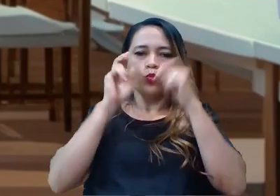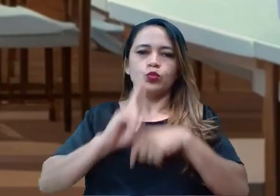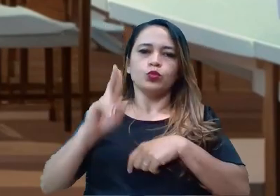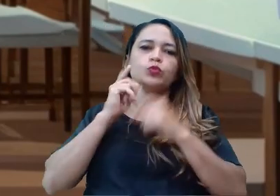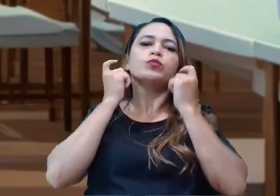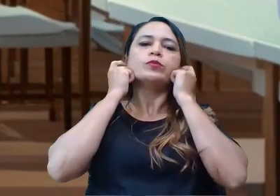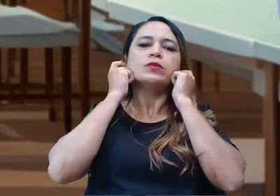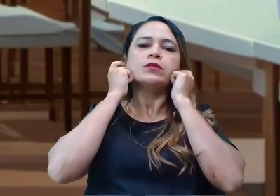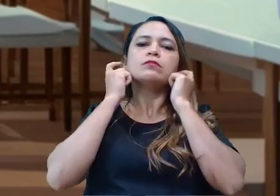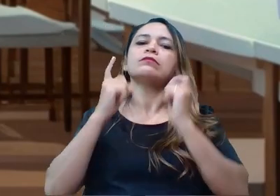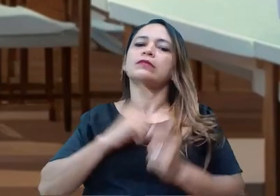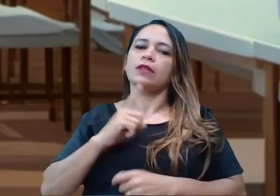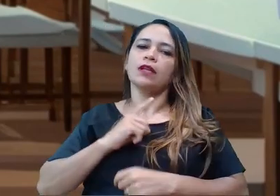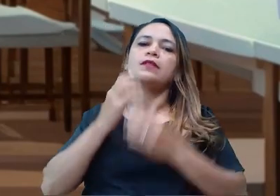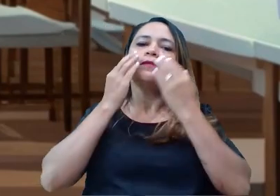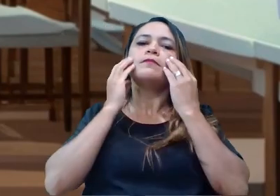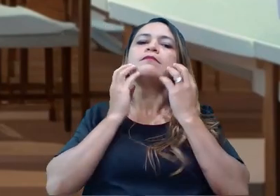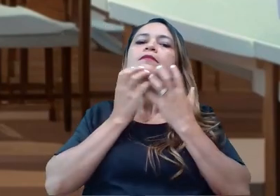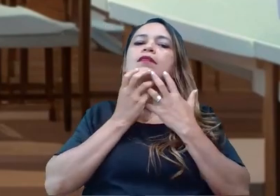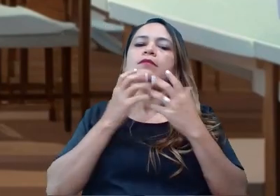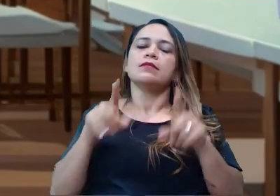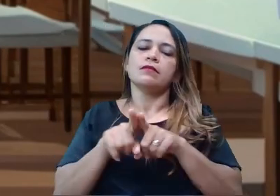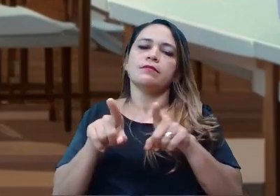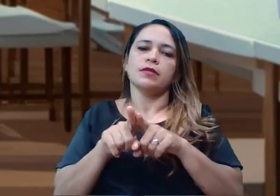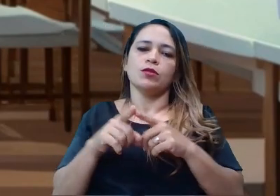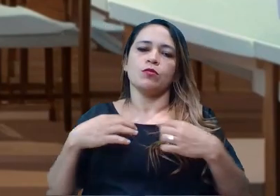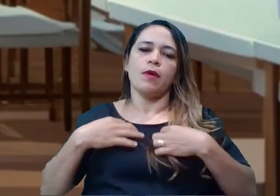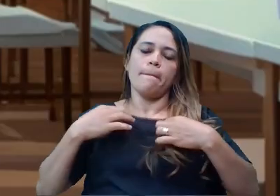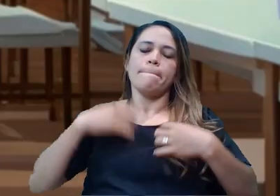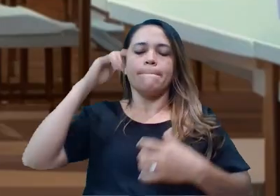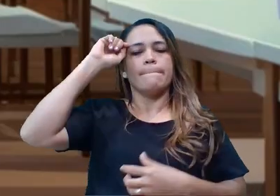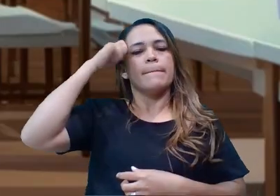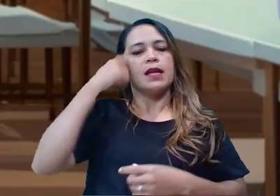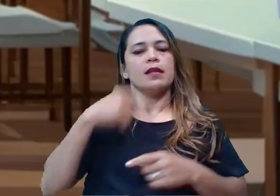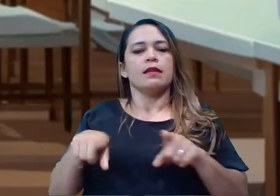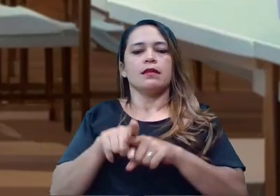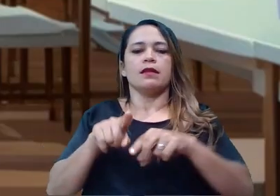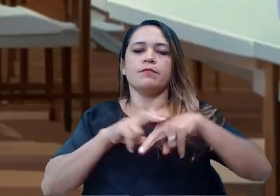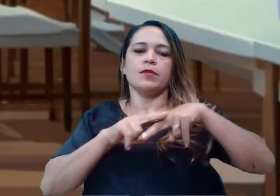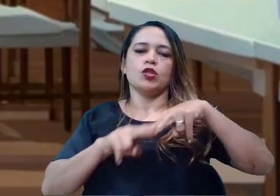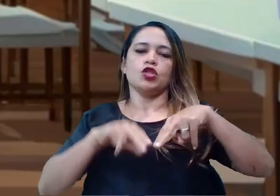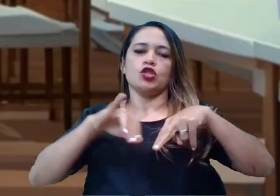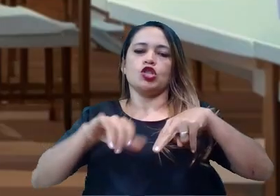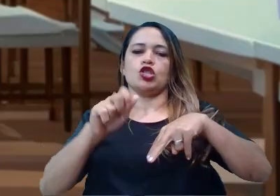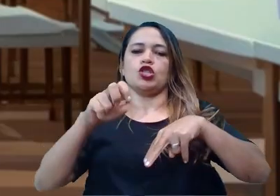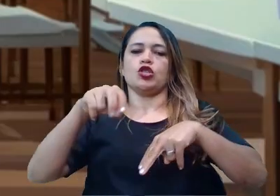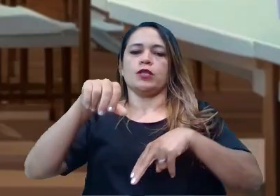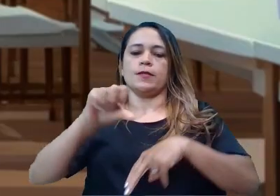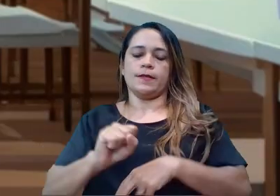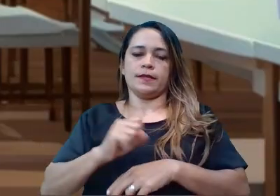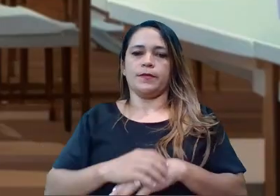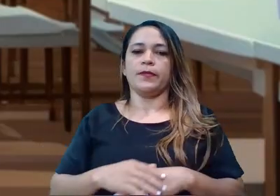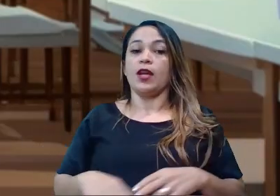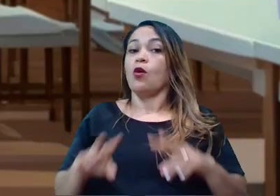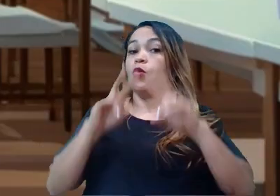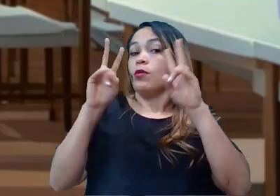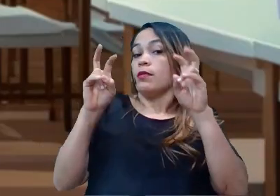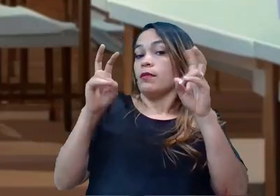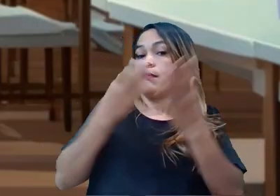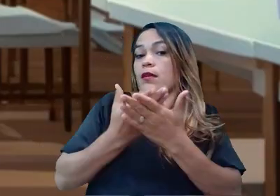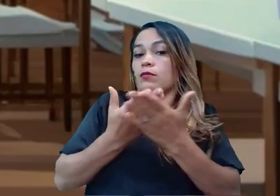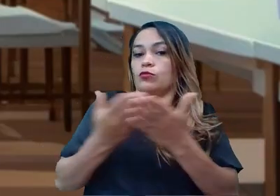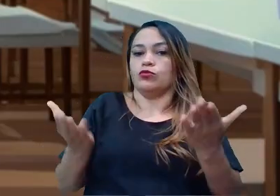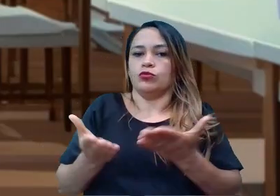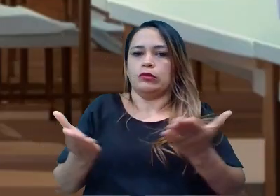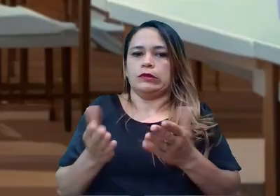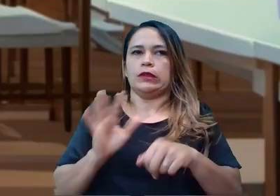uso barba. Tenho uma camiseta preta e estou usando também uma calça jeans. Pessoal, o tema da nossa aula de hoje é sobre as